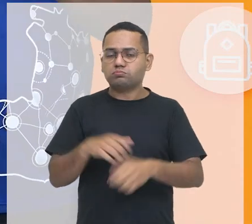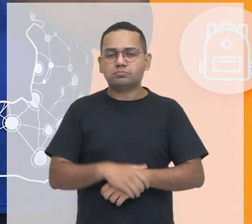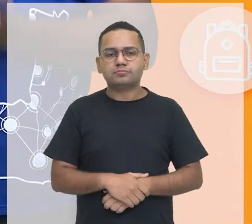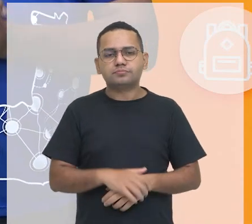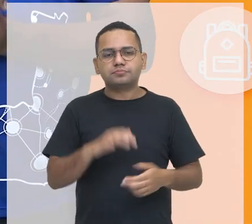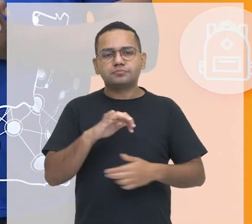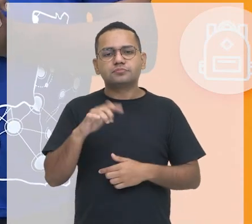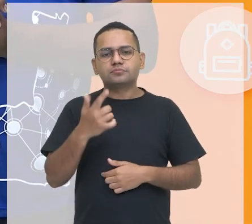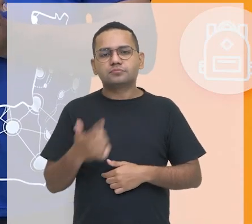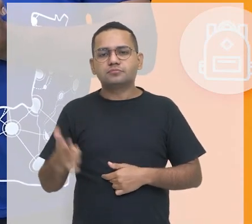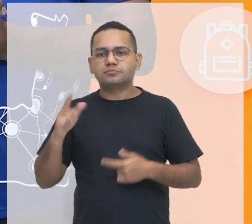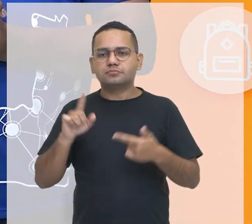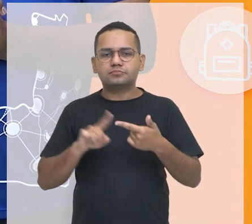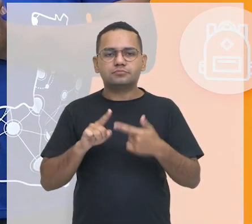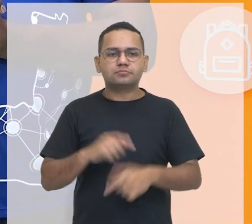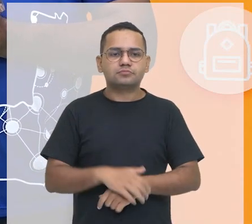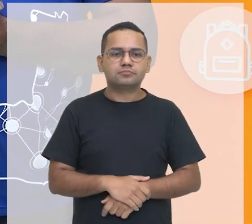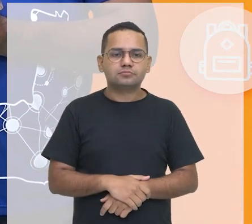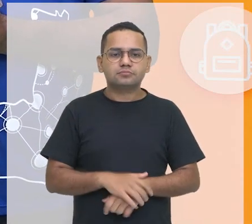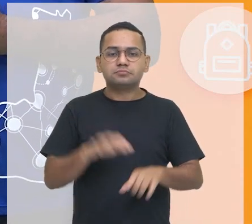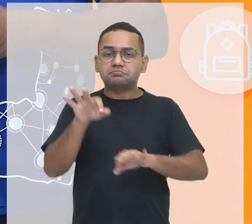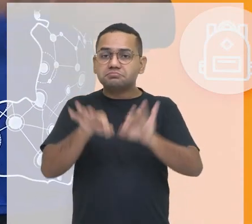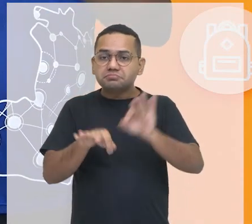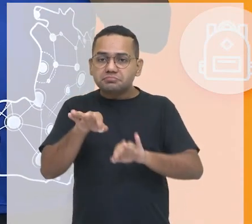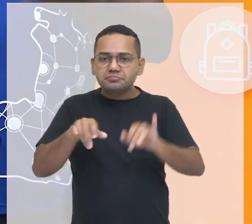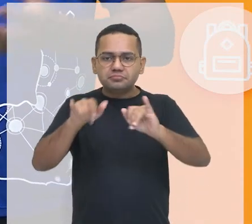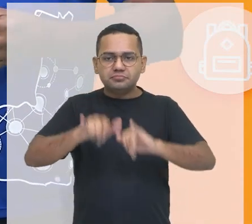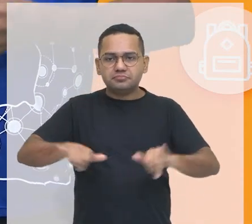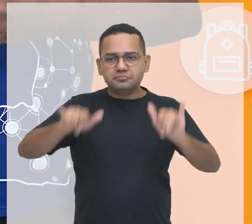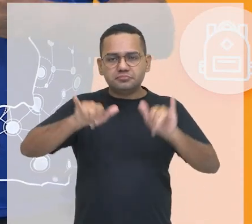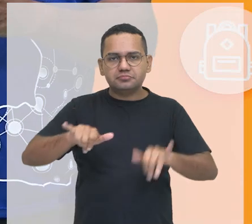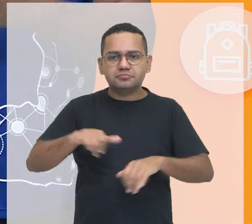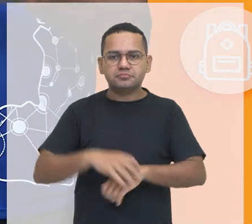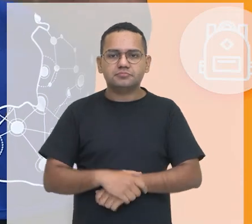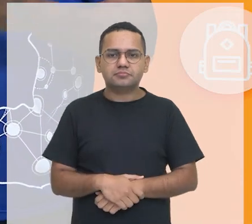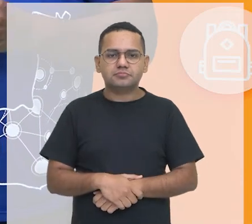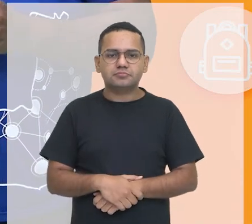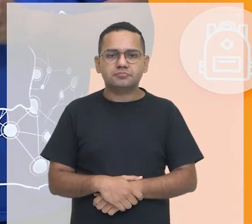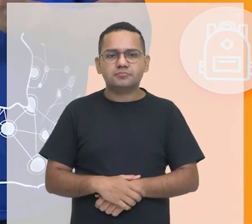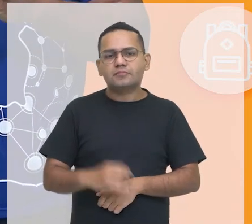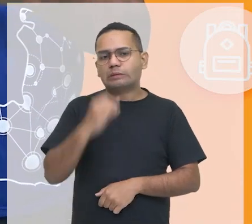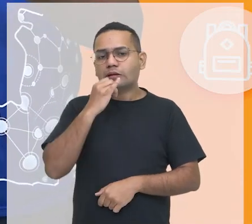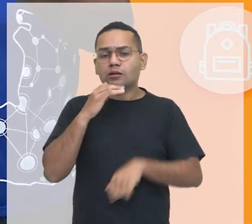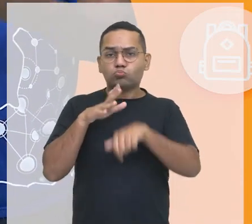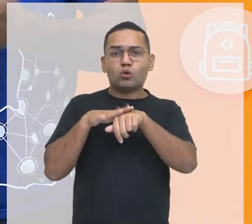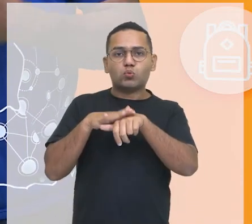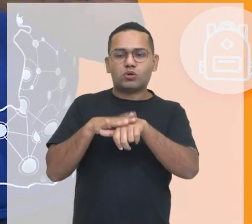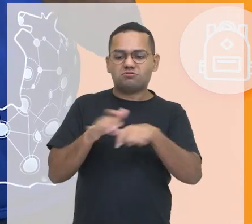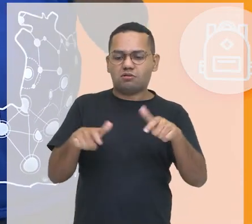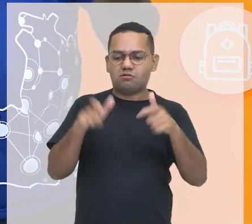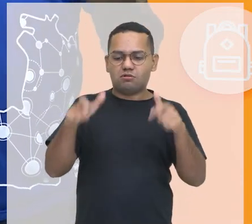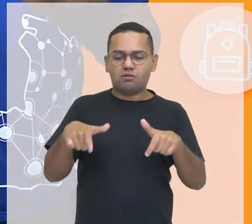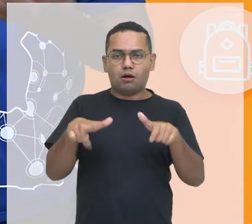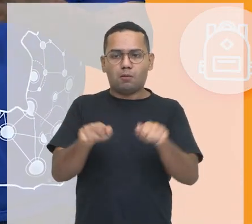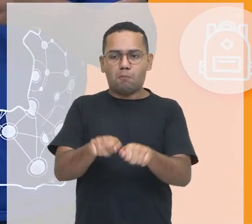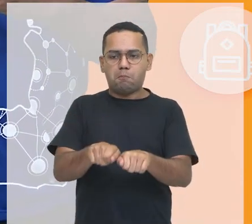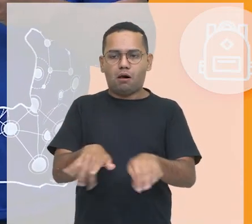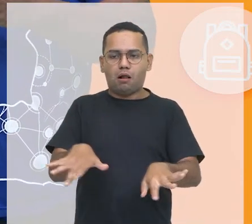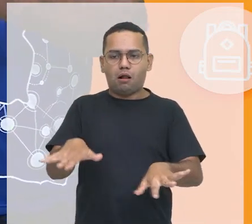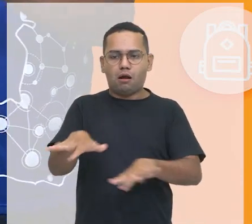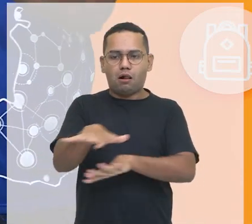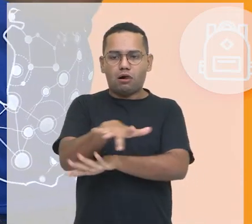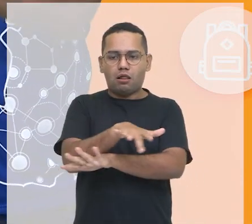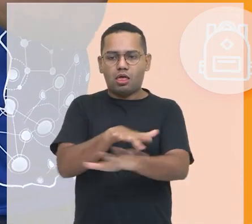O planejamento de campanhas. Né? Está tendo ali uma epidemia, uma doença, alguma coisa, o